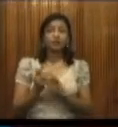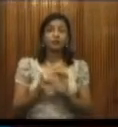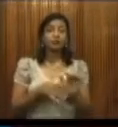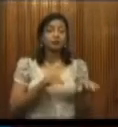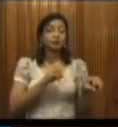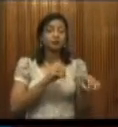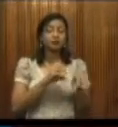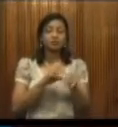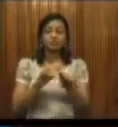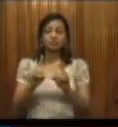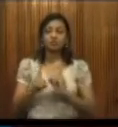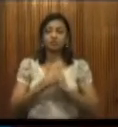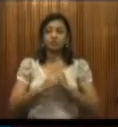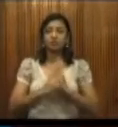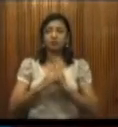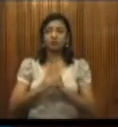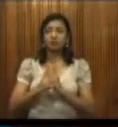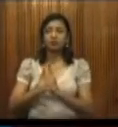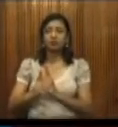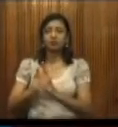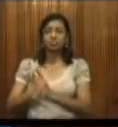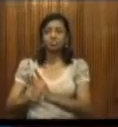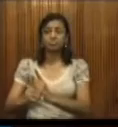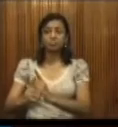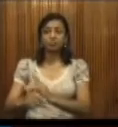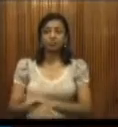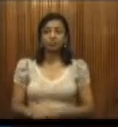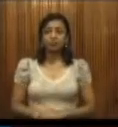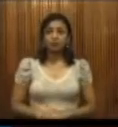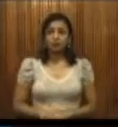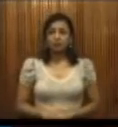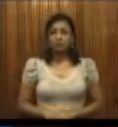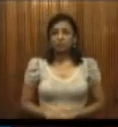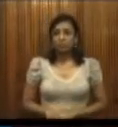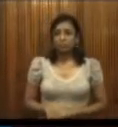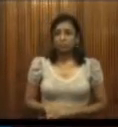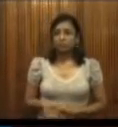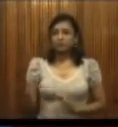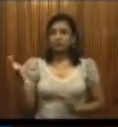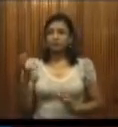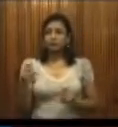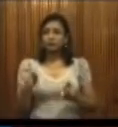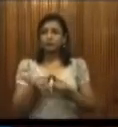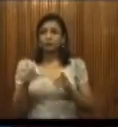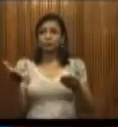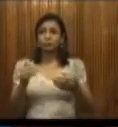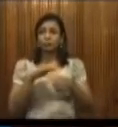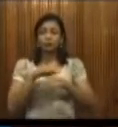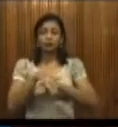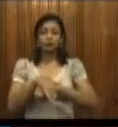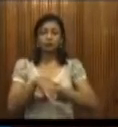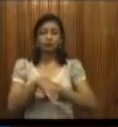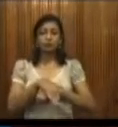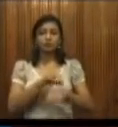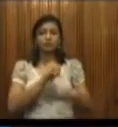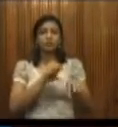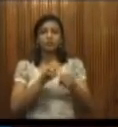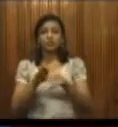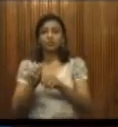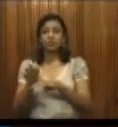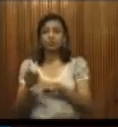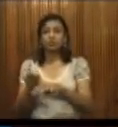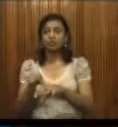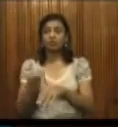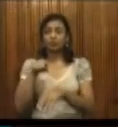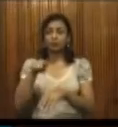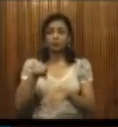discípulos dele. Jesus está pegando essa situação para ensinar algo a você, para ensinar algo a mim, para ensinar algo a cada um que estiver ouvindo